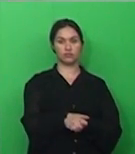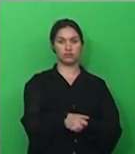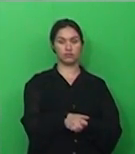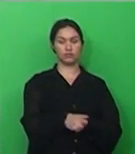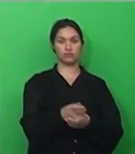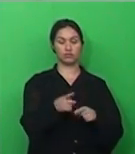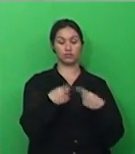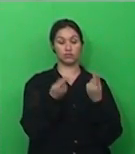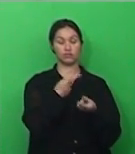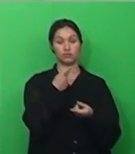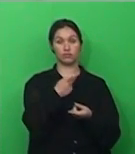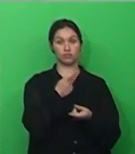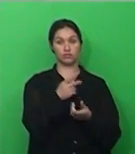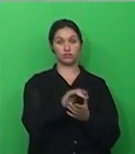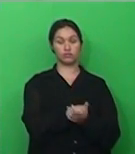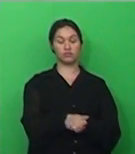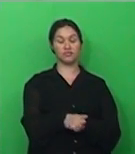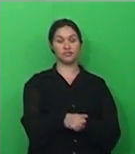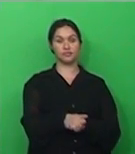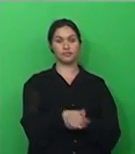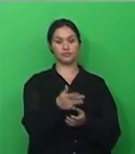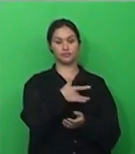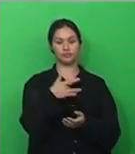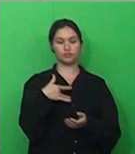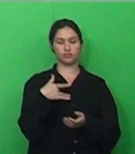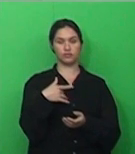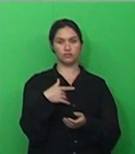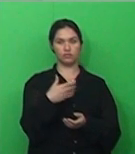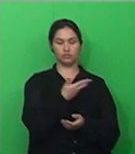pública e a gente fala em medidas preventivas, isso gera